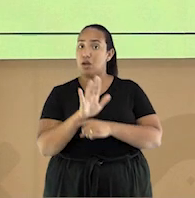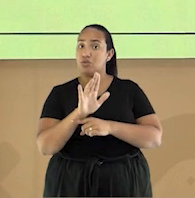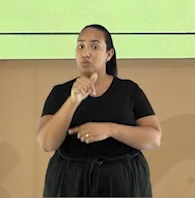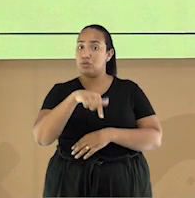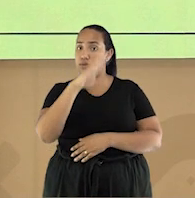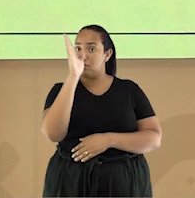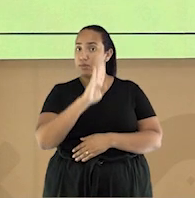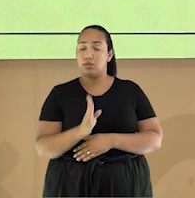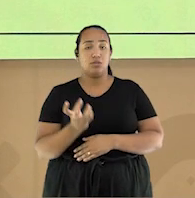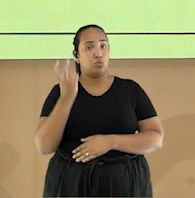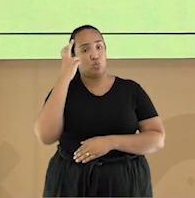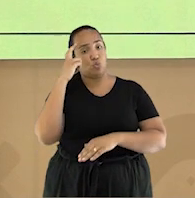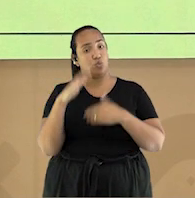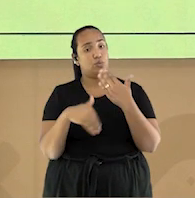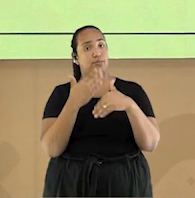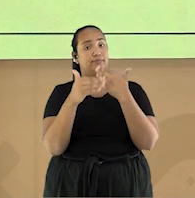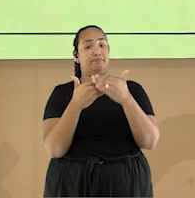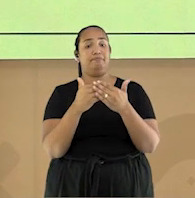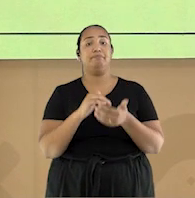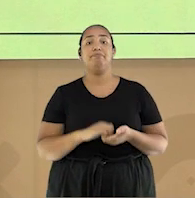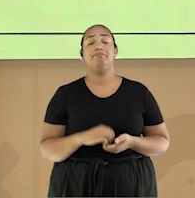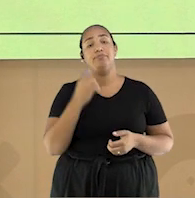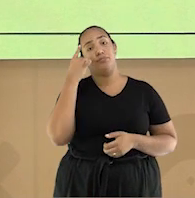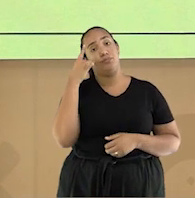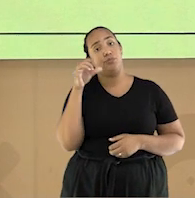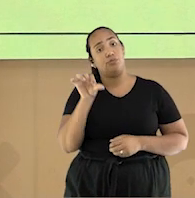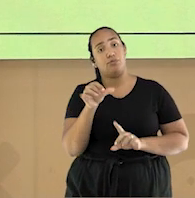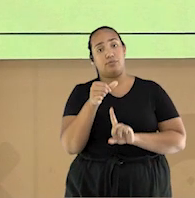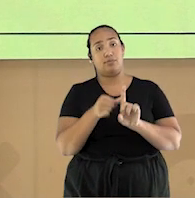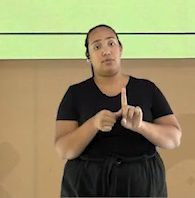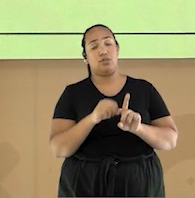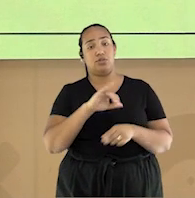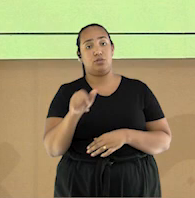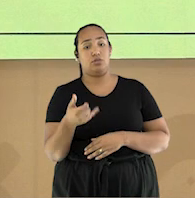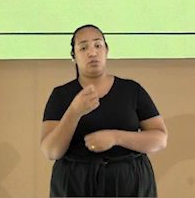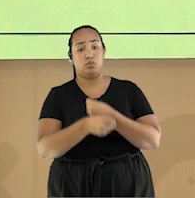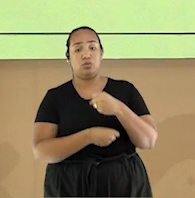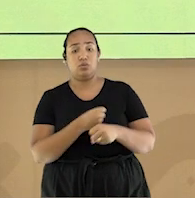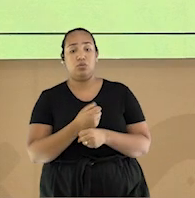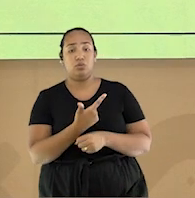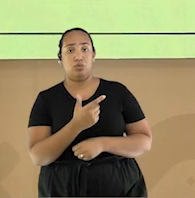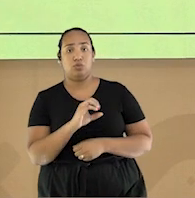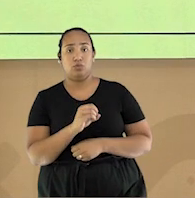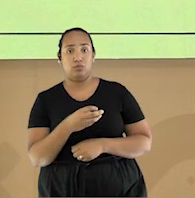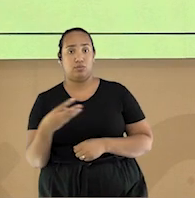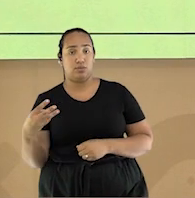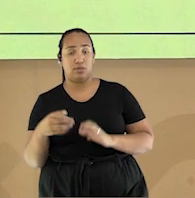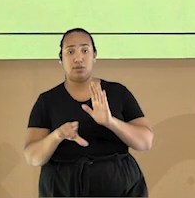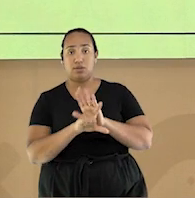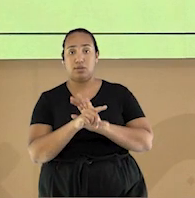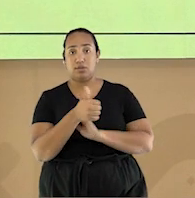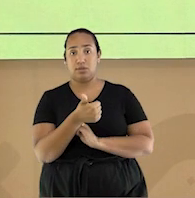da cultura brasileira. No dia 9 de janeiro de 2003, a Lei Federal número